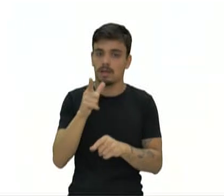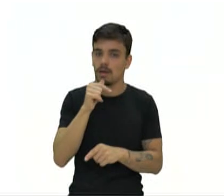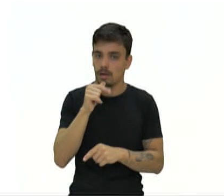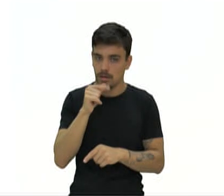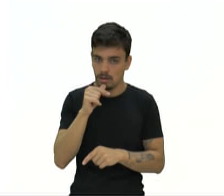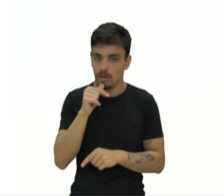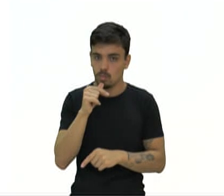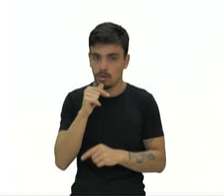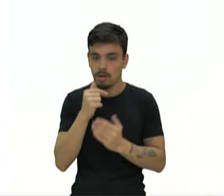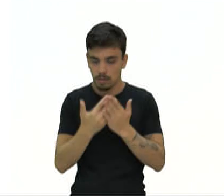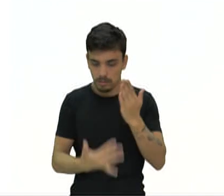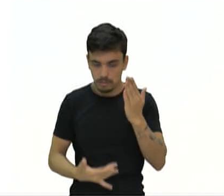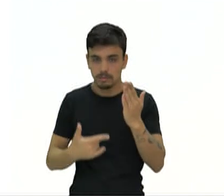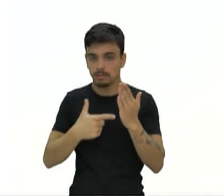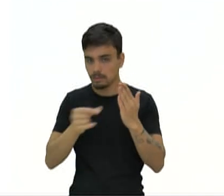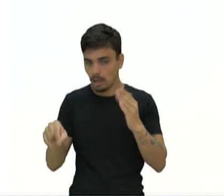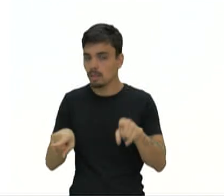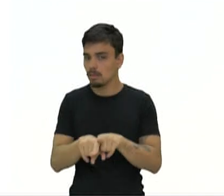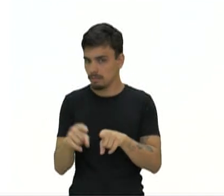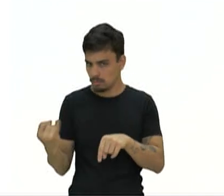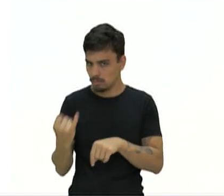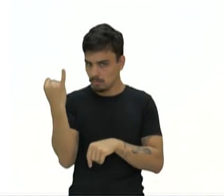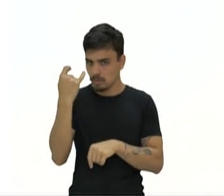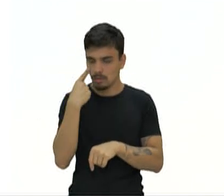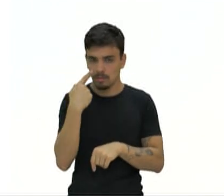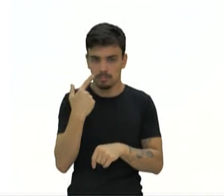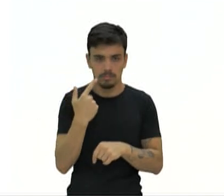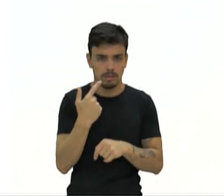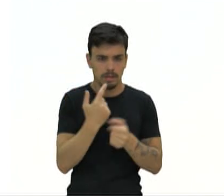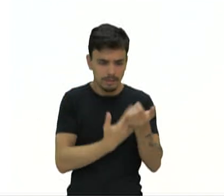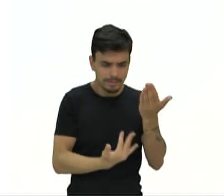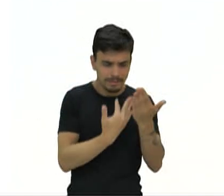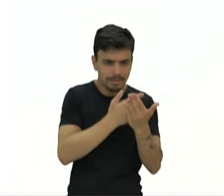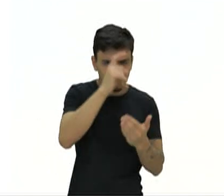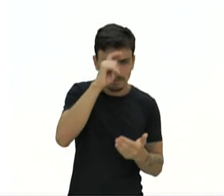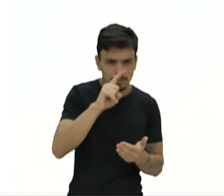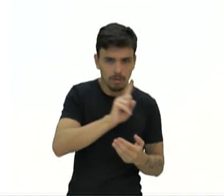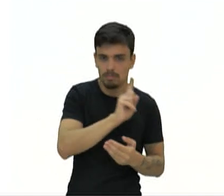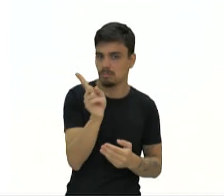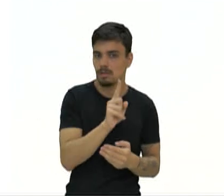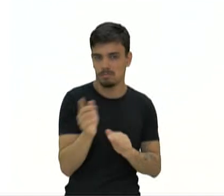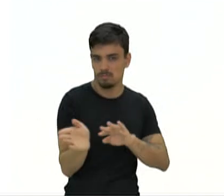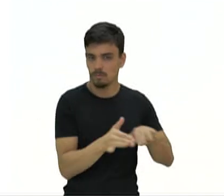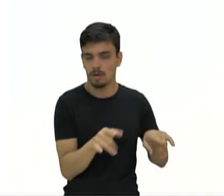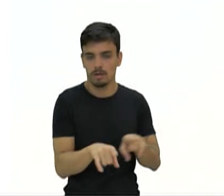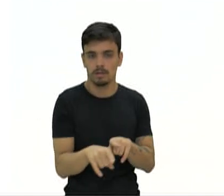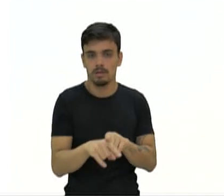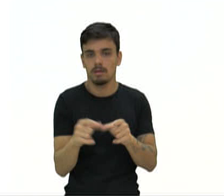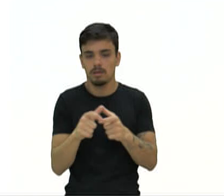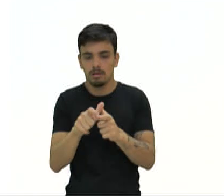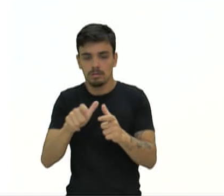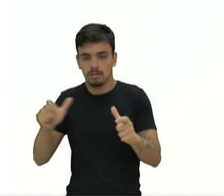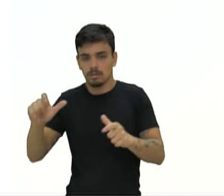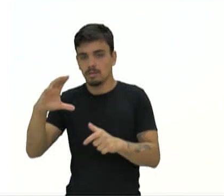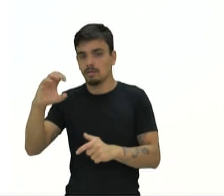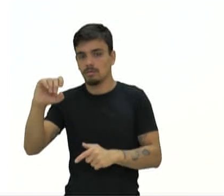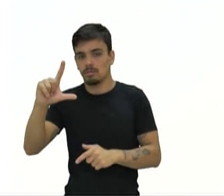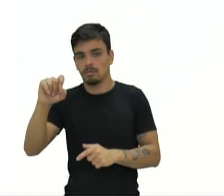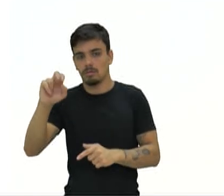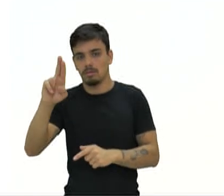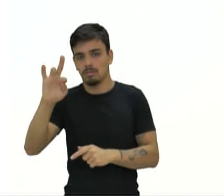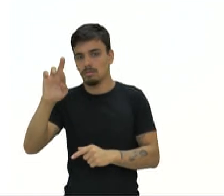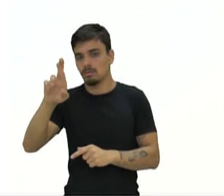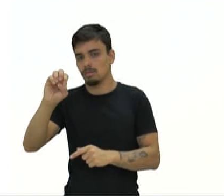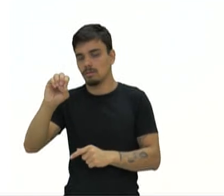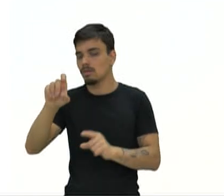Sim, também, essencial. Eliminação de sangue menstrual? Não, isso não tem nada a ver. Dilatação do colo do útero? Sim, com